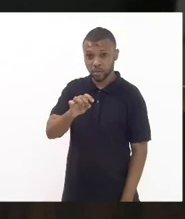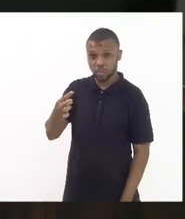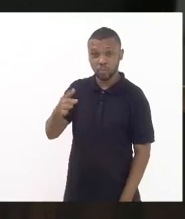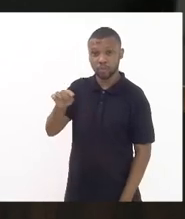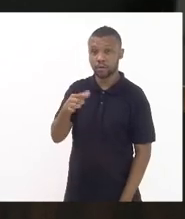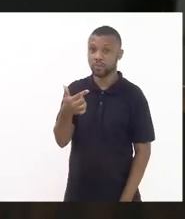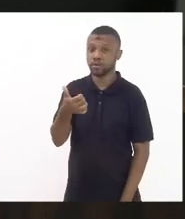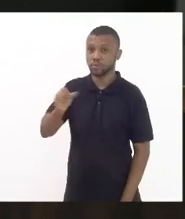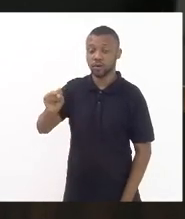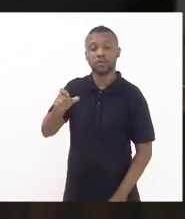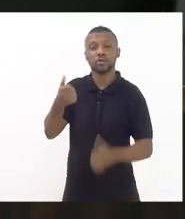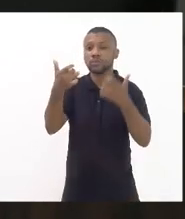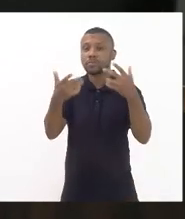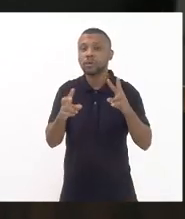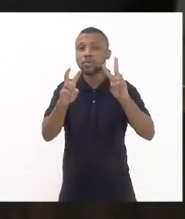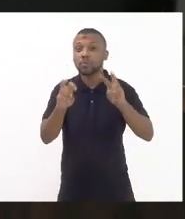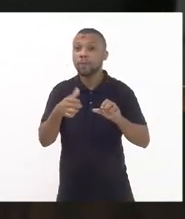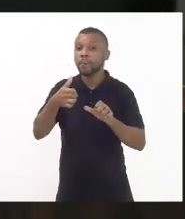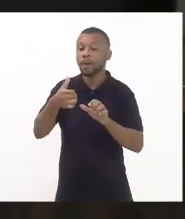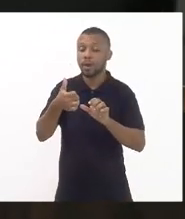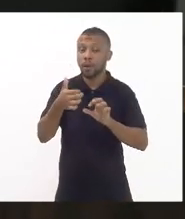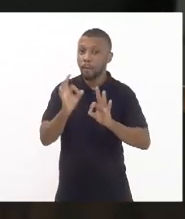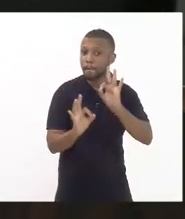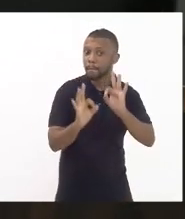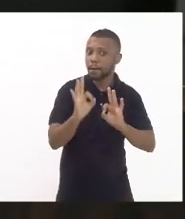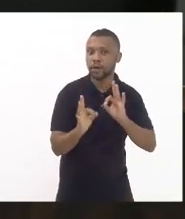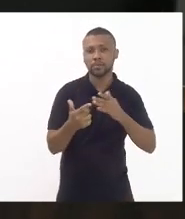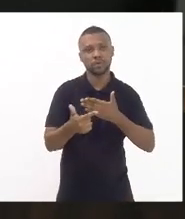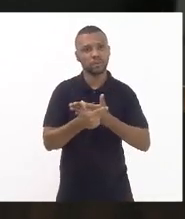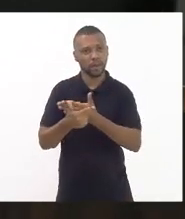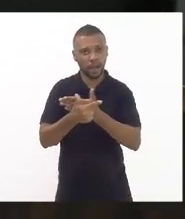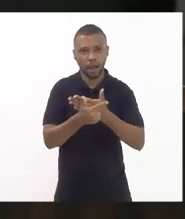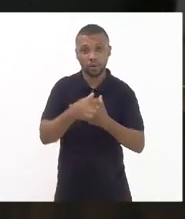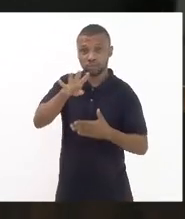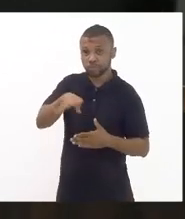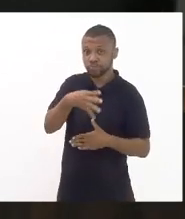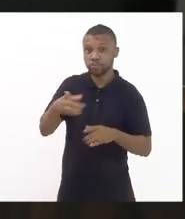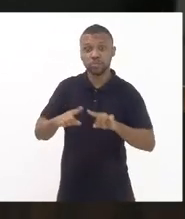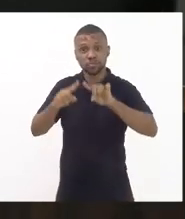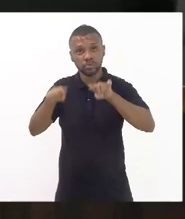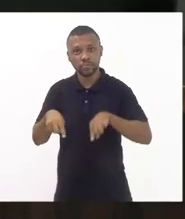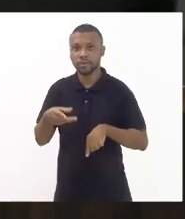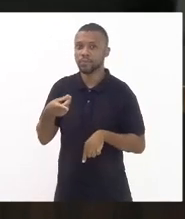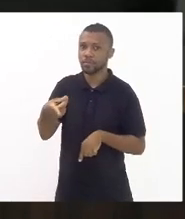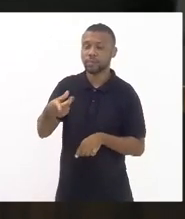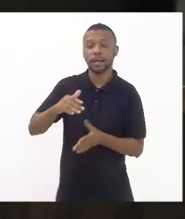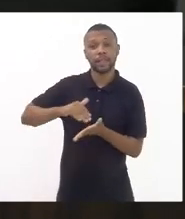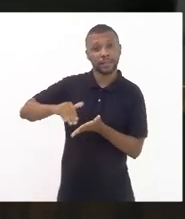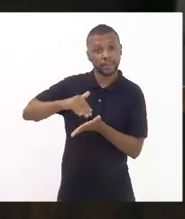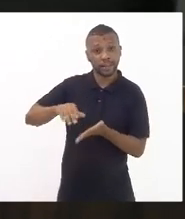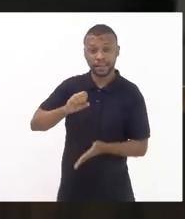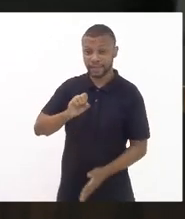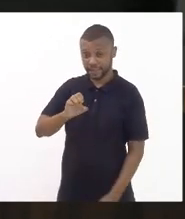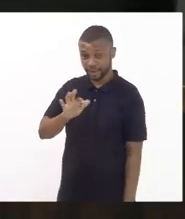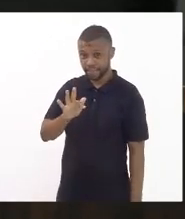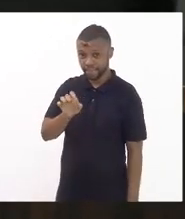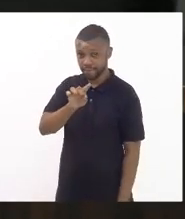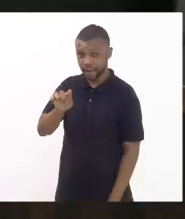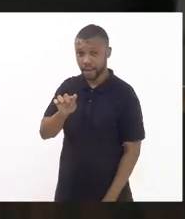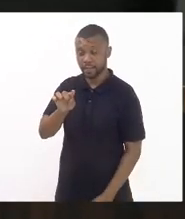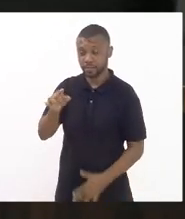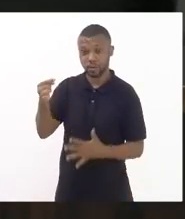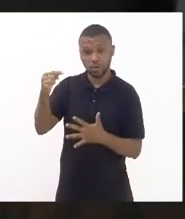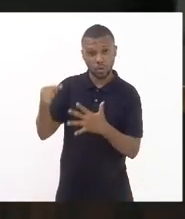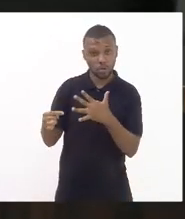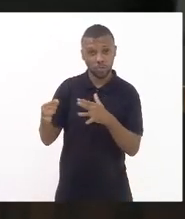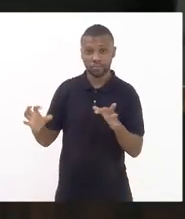plano de cargos e vencimentos das carreiras de controle interno do quadro de pessoal permanente da Secretaria de Estado de Fazenda e da outras